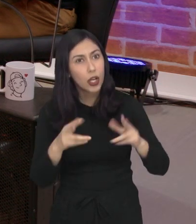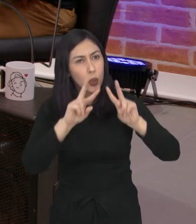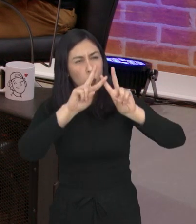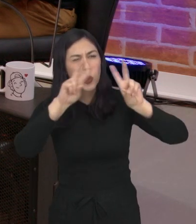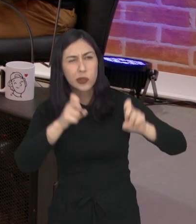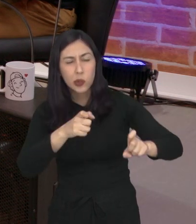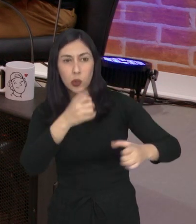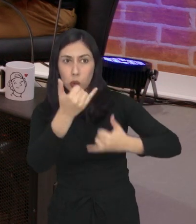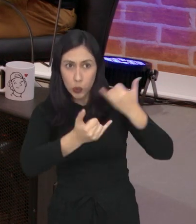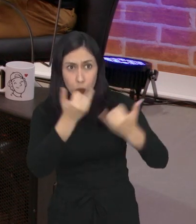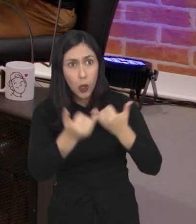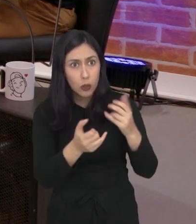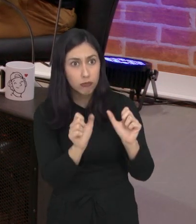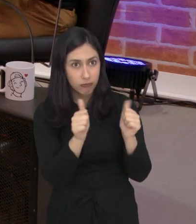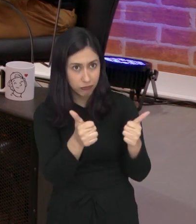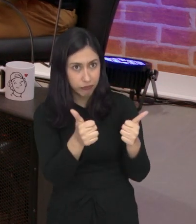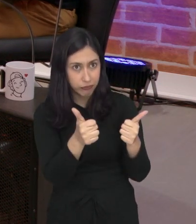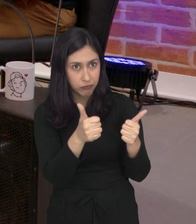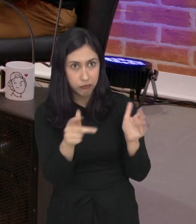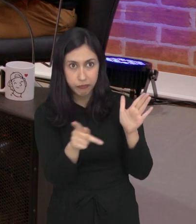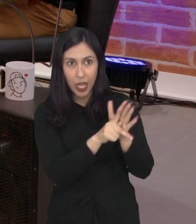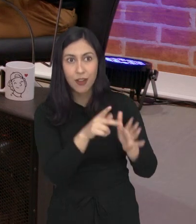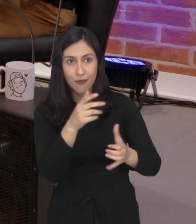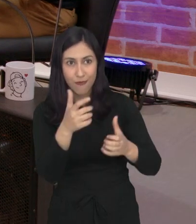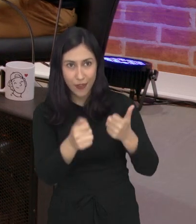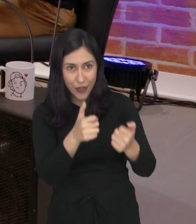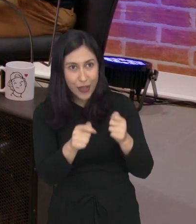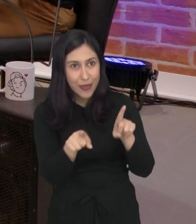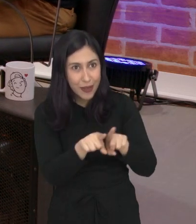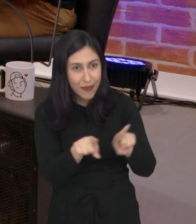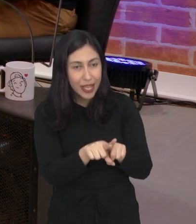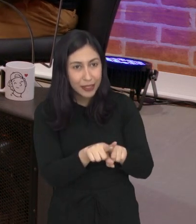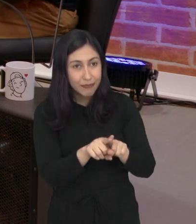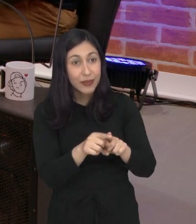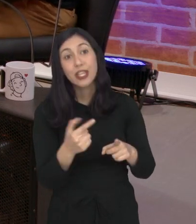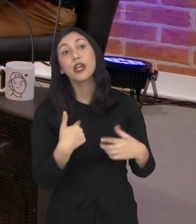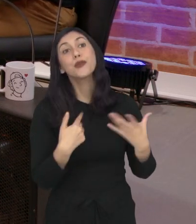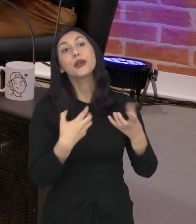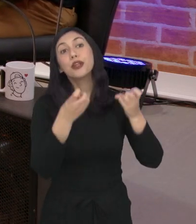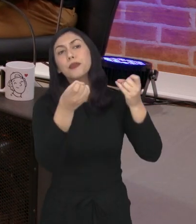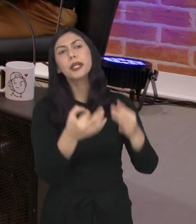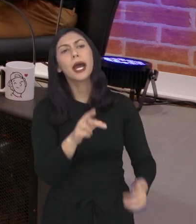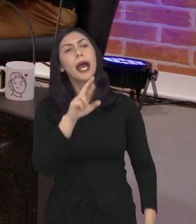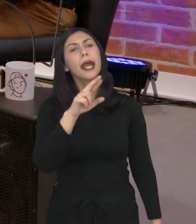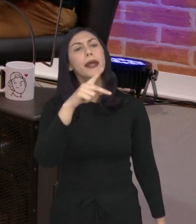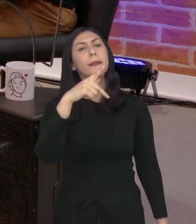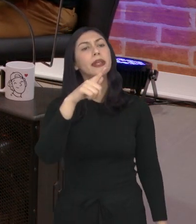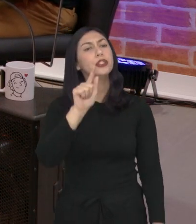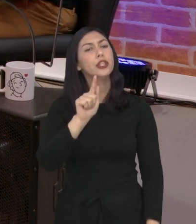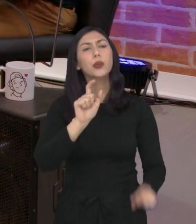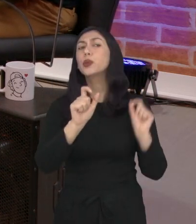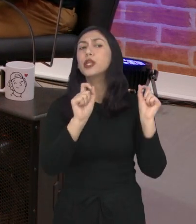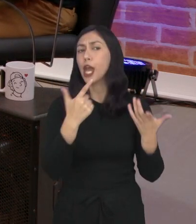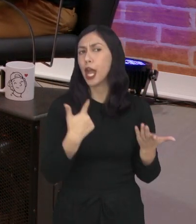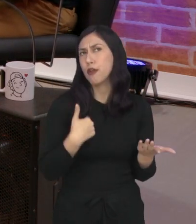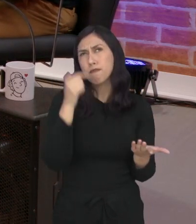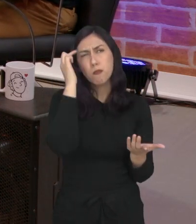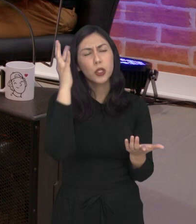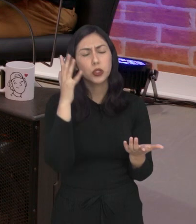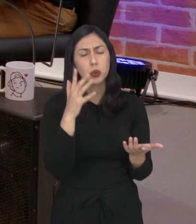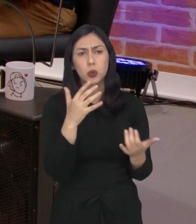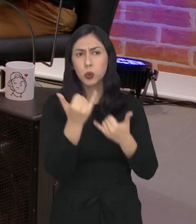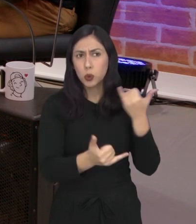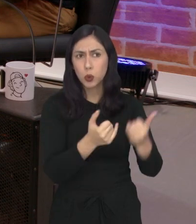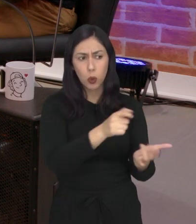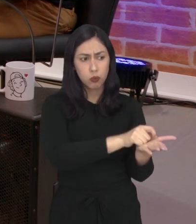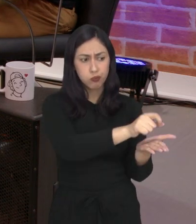que inclui também o videogame. Não fomos tão específicos no videogame. Justo. Eu quero que você explique o RPG, mano. Pra mim, RPG sempre foi jogo de tabuleiro e você explicou que